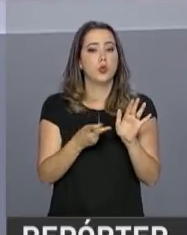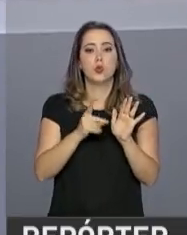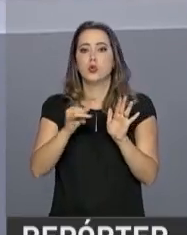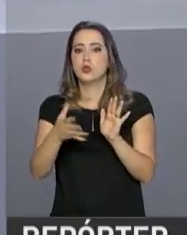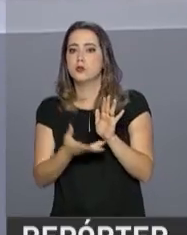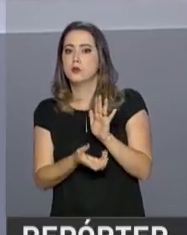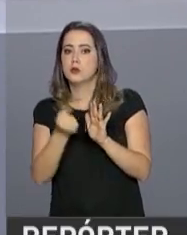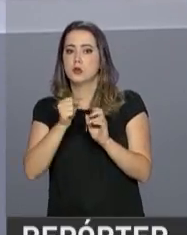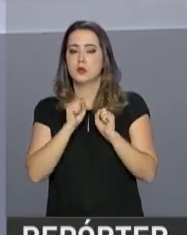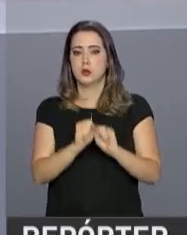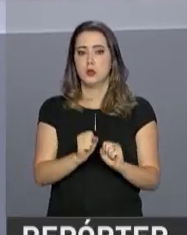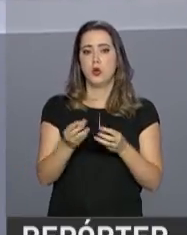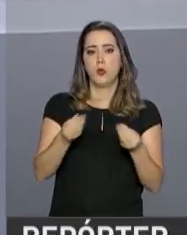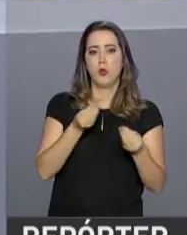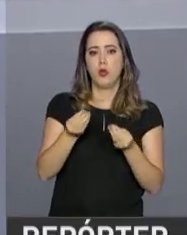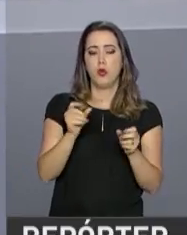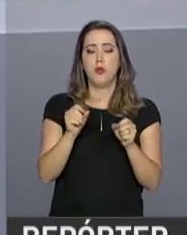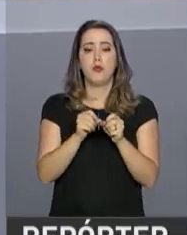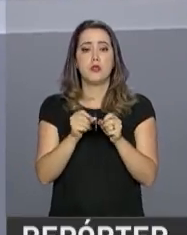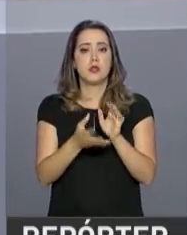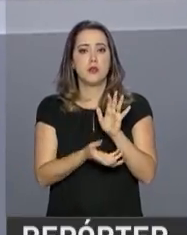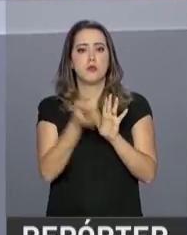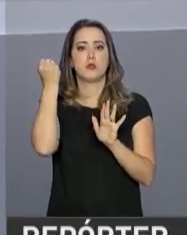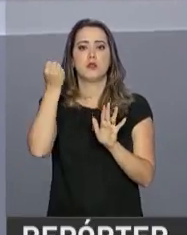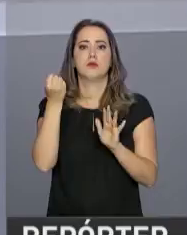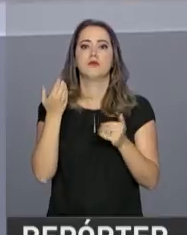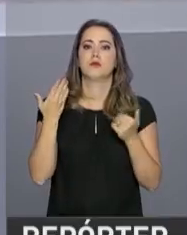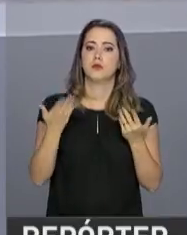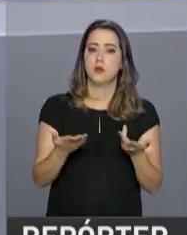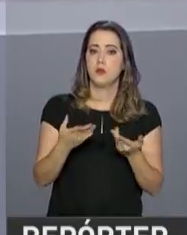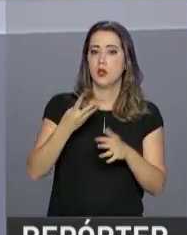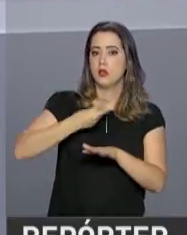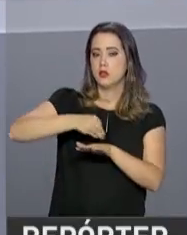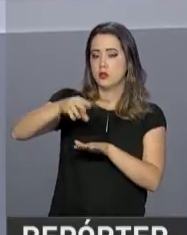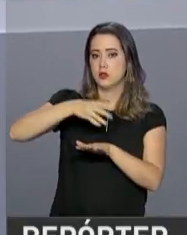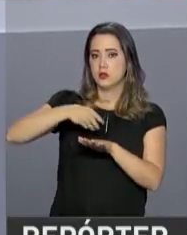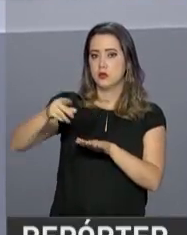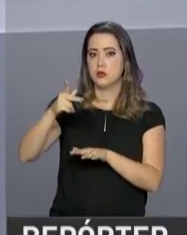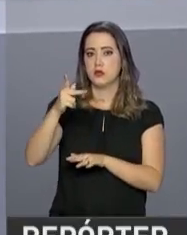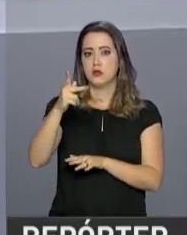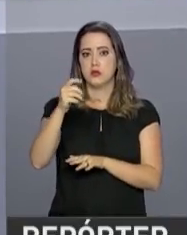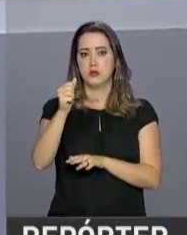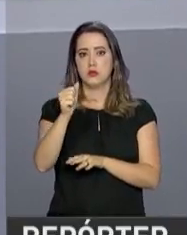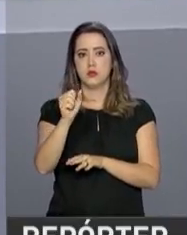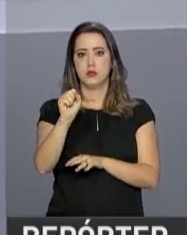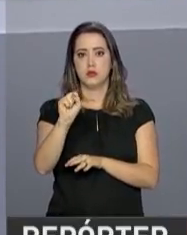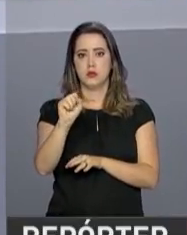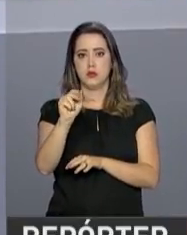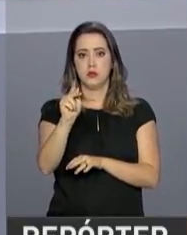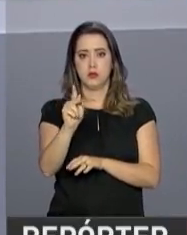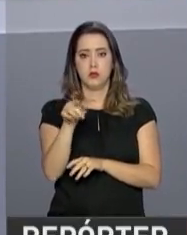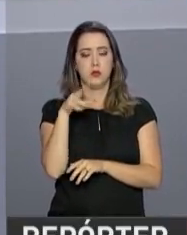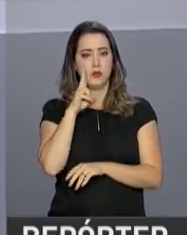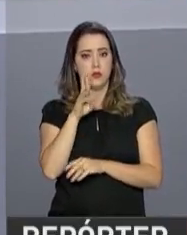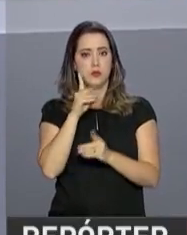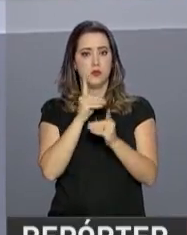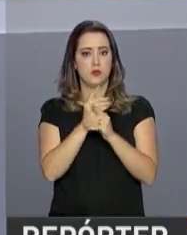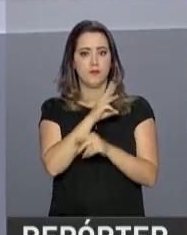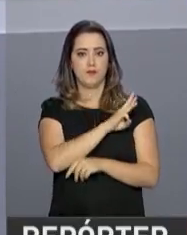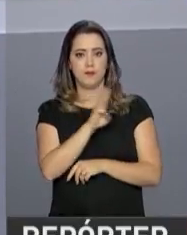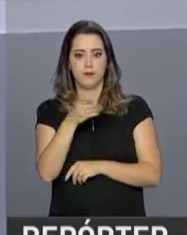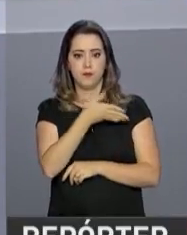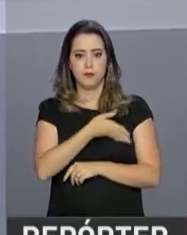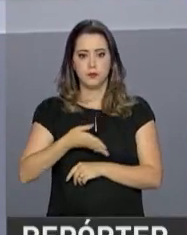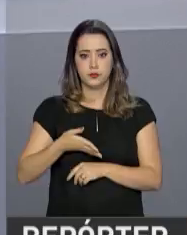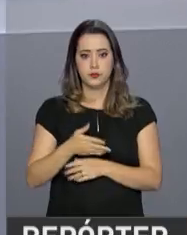saque os canais disponíveis para a realização do pagamento já as informações para saque do pasep podem ser encontradas no site do